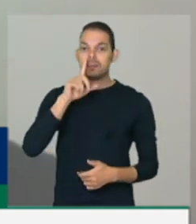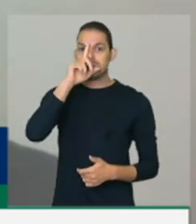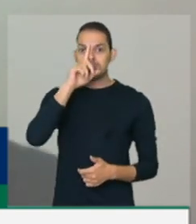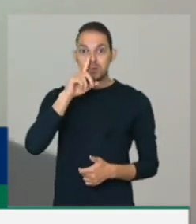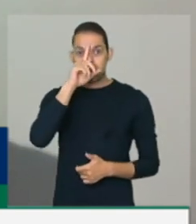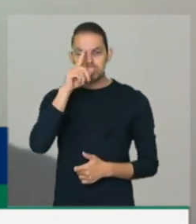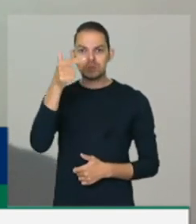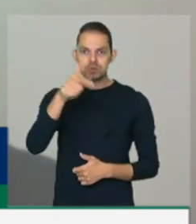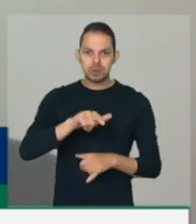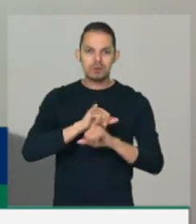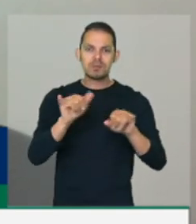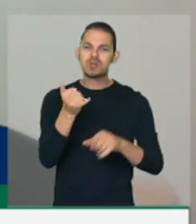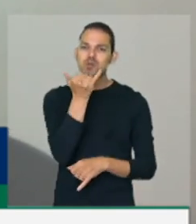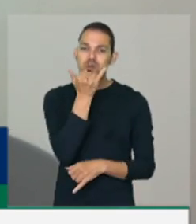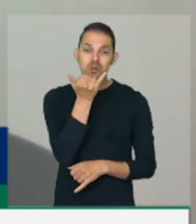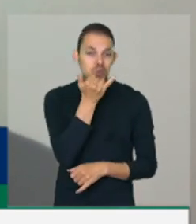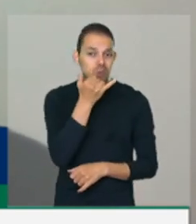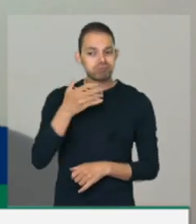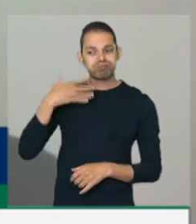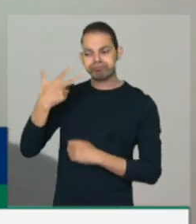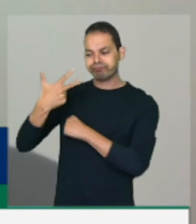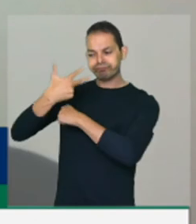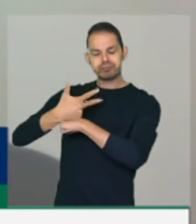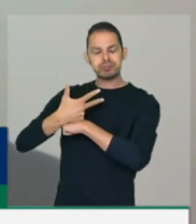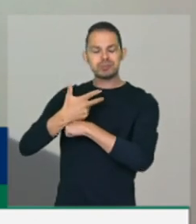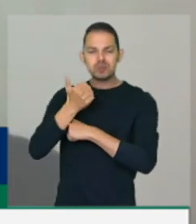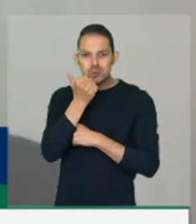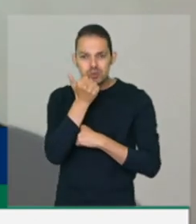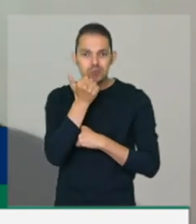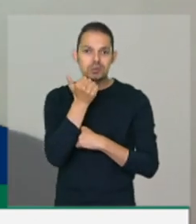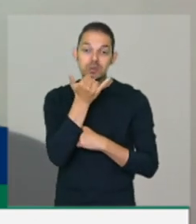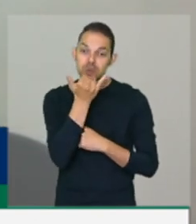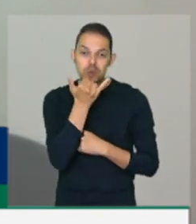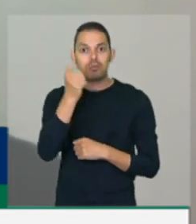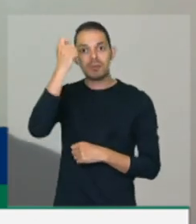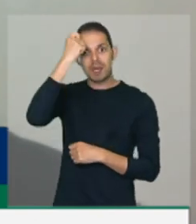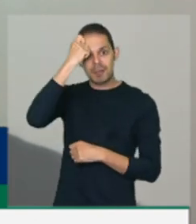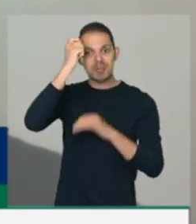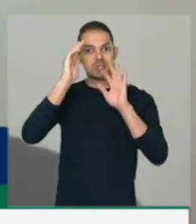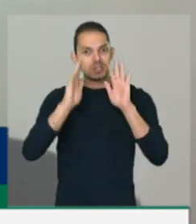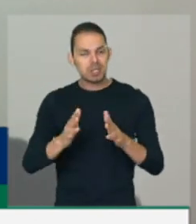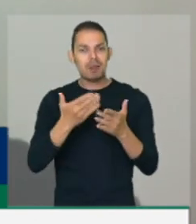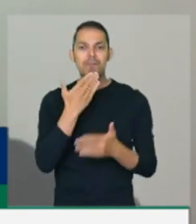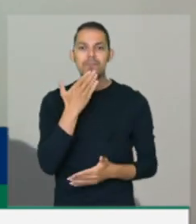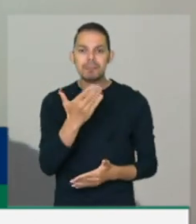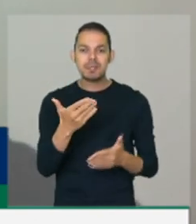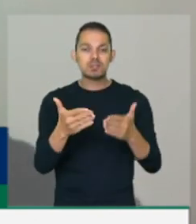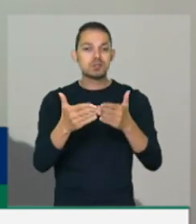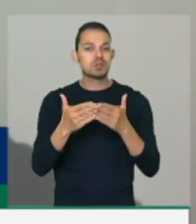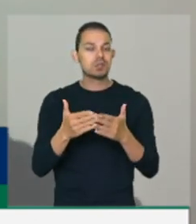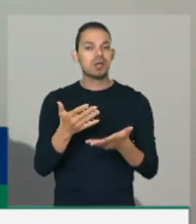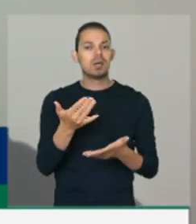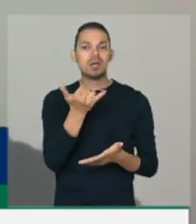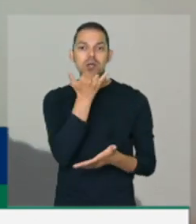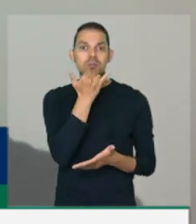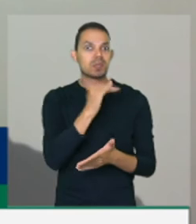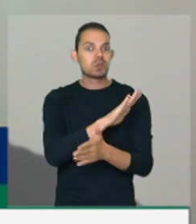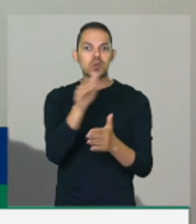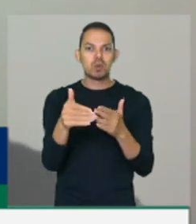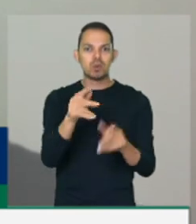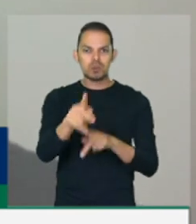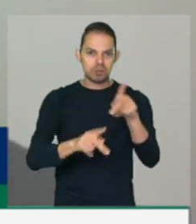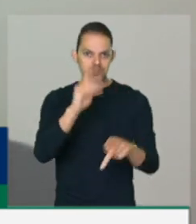mais uma vez, peço desculpas pela minha fala, que já me arrependi, e já pedi desculpas a todo o povo brasileiro que se sentiu insultado,